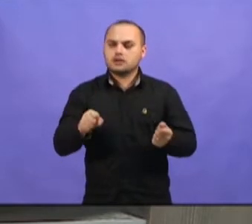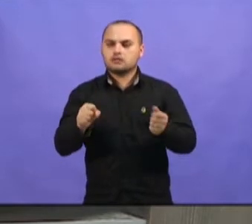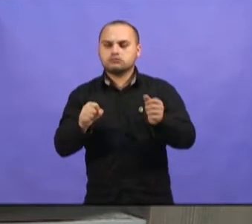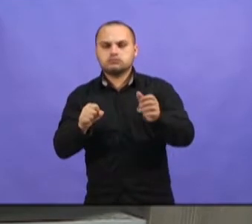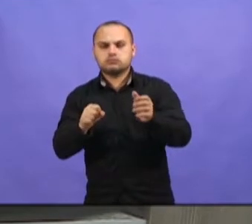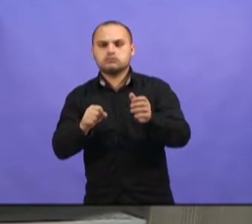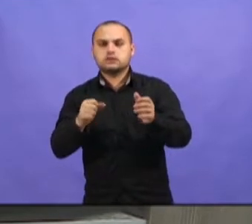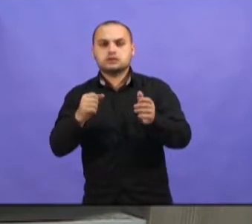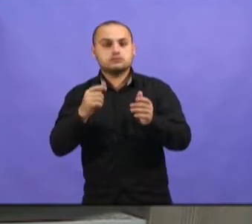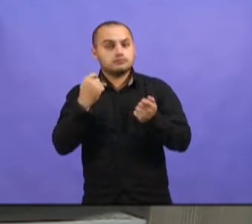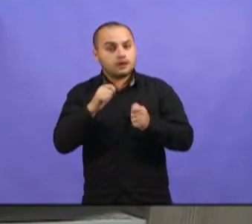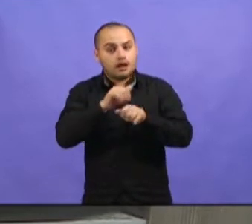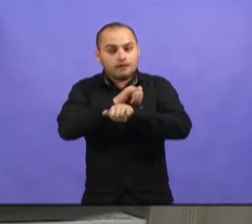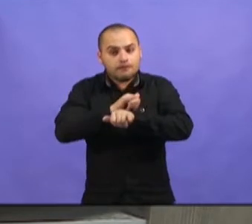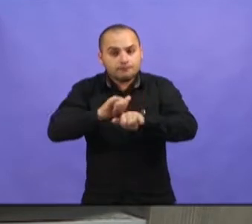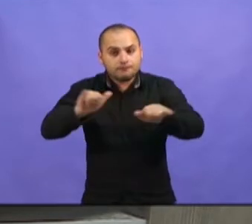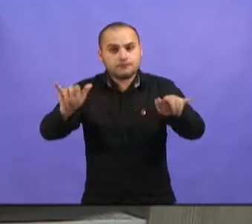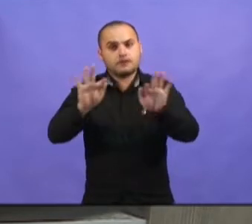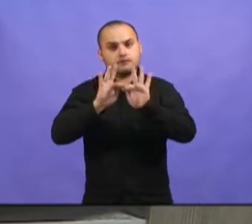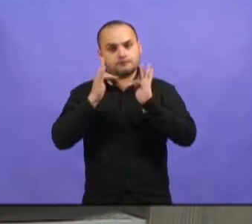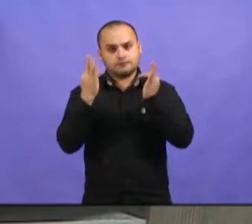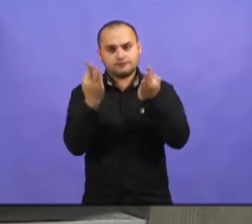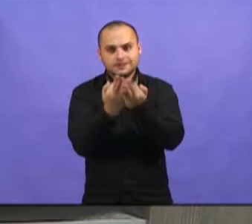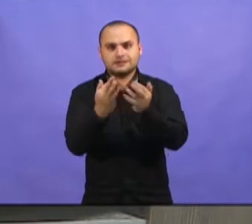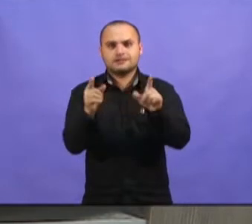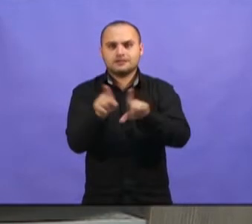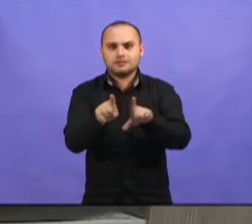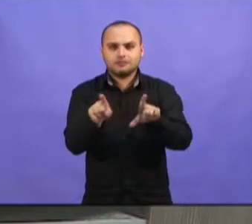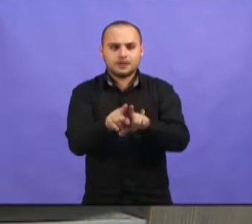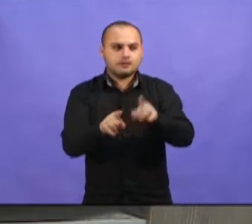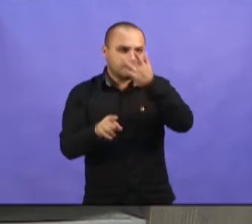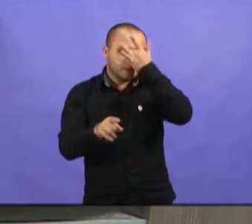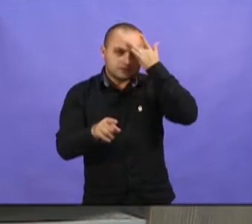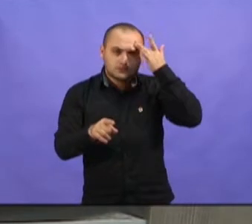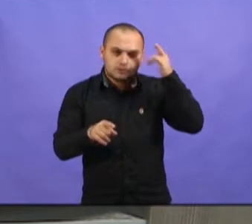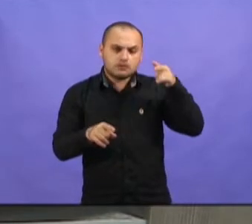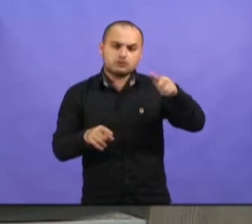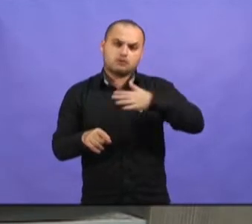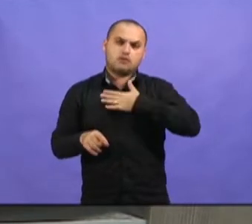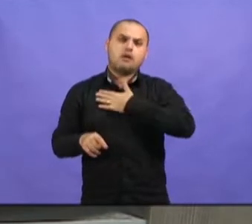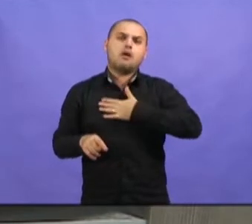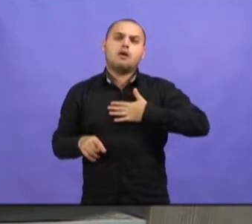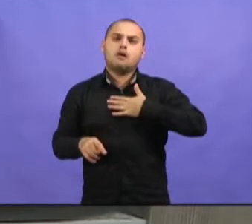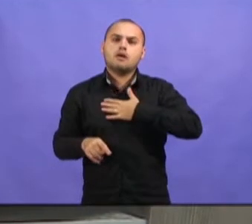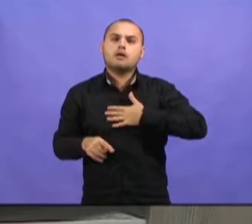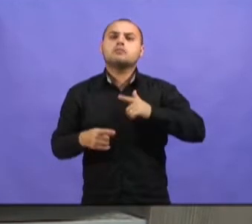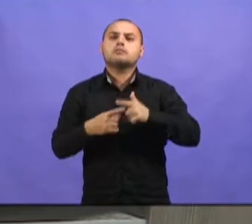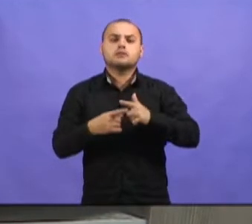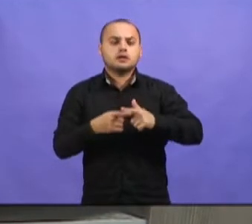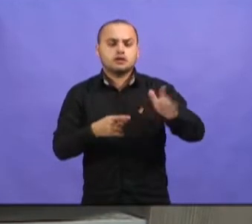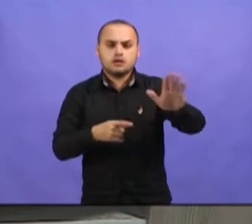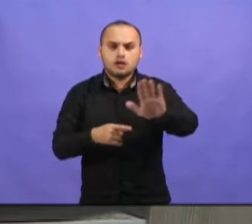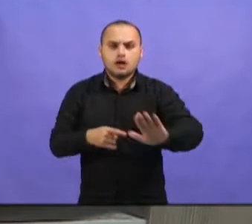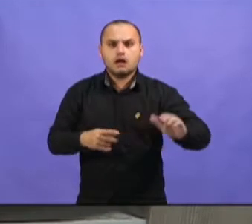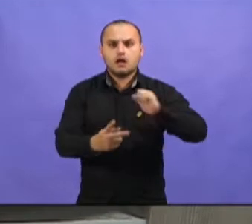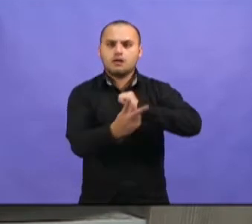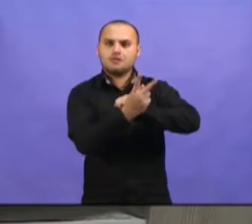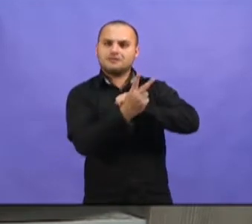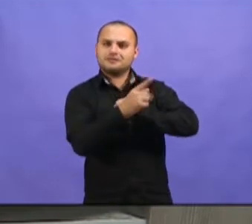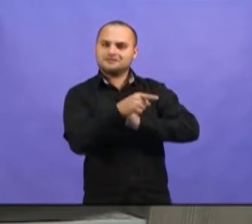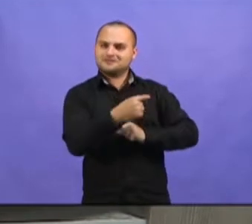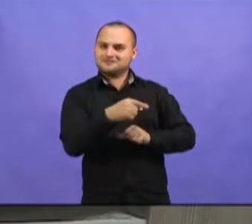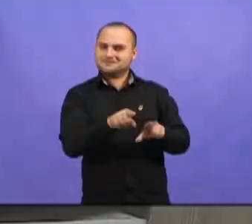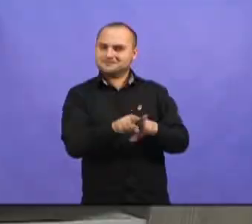dividir isso com a sua família, né? Com as pessoas que você gosta, para que você também possa ter o cuidado com você mesmo, né? Além